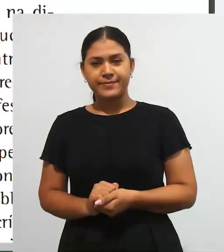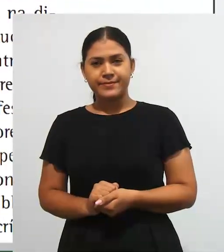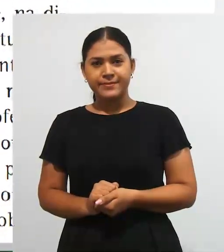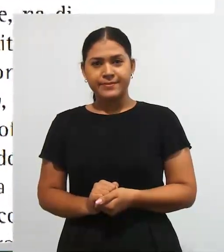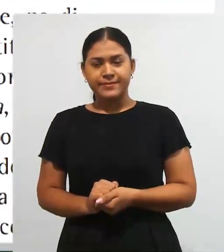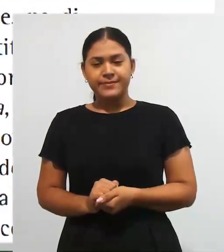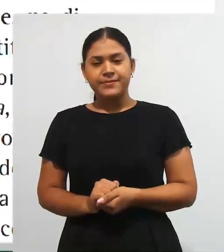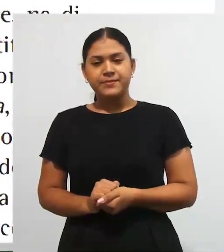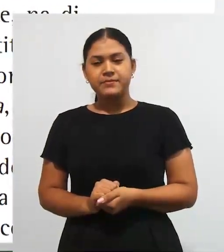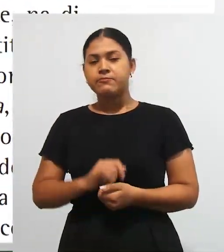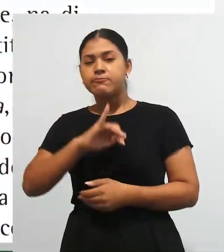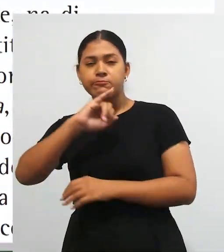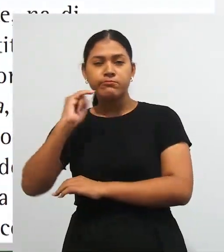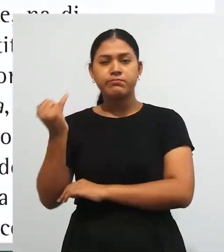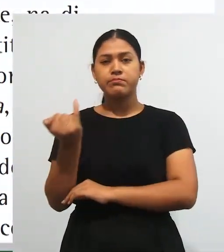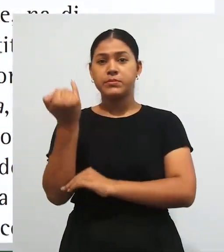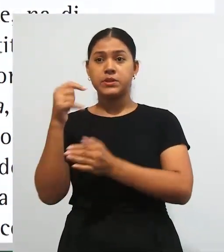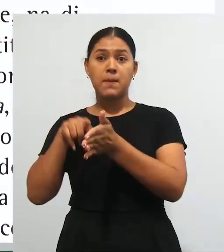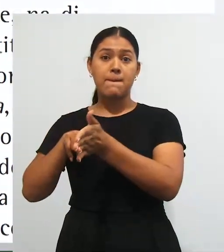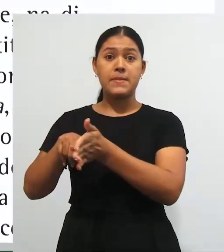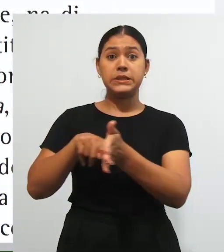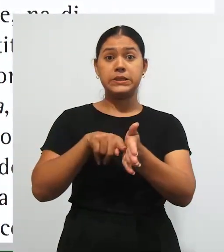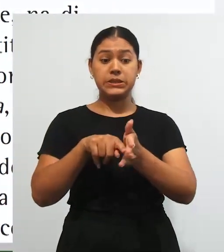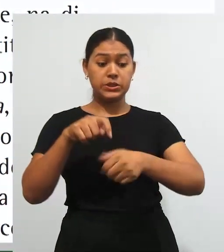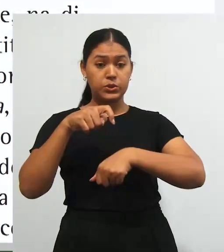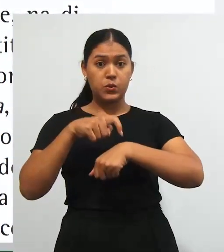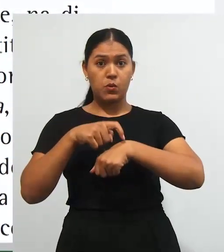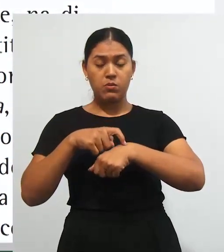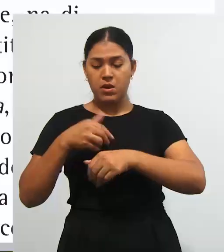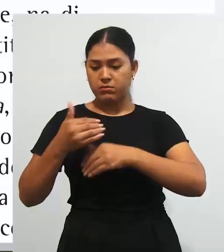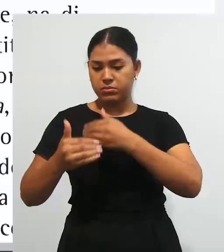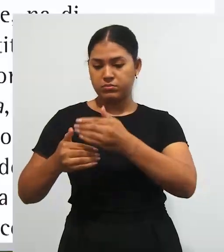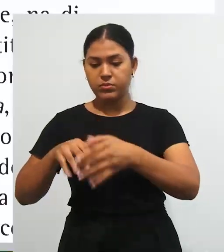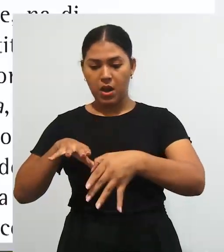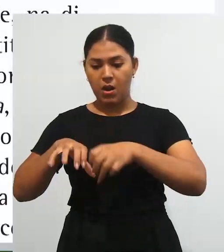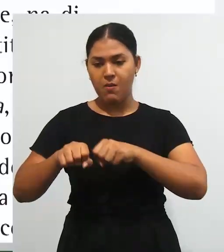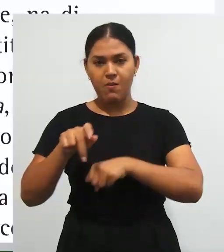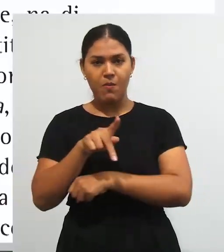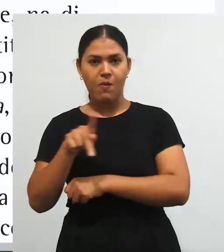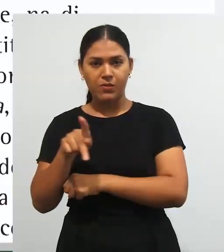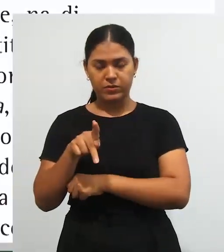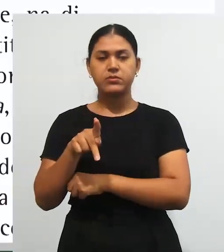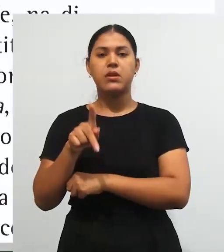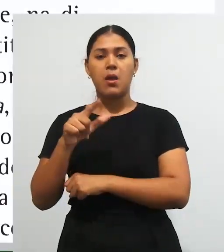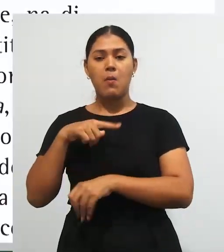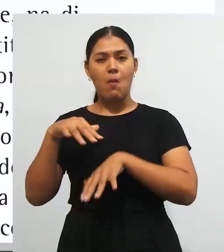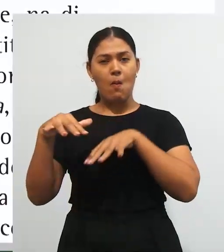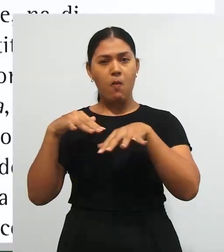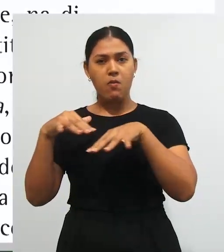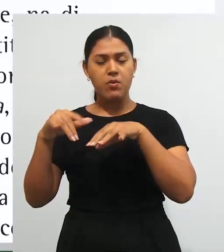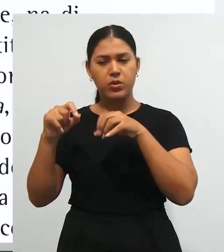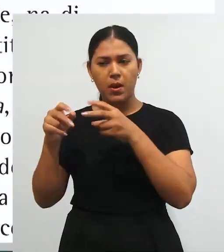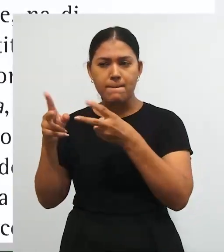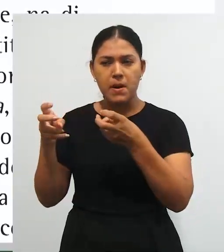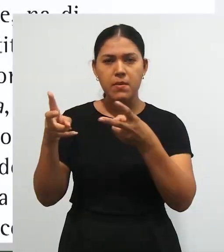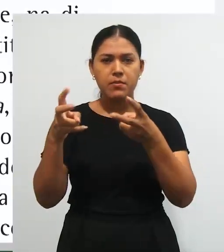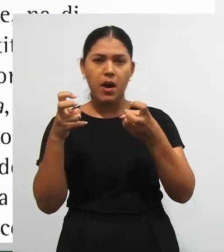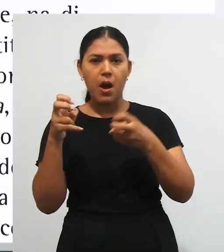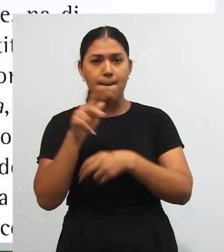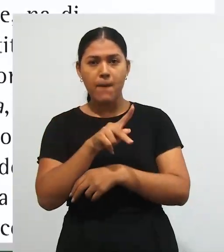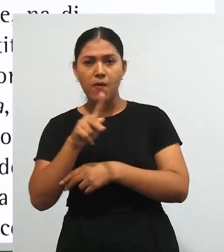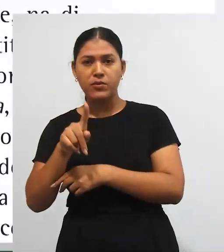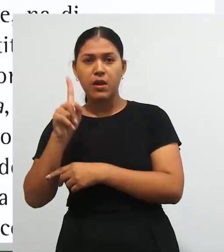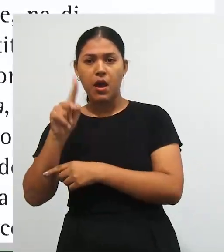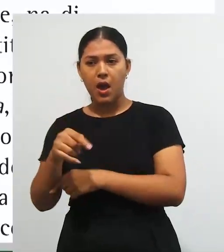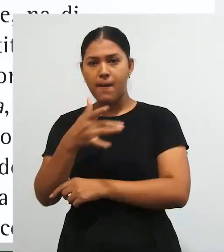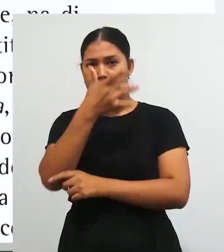Ó. A importância da pesquisa na formação de professores acontece no movimento que compreende os docentes